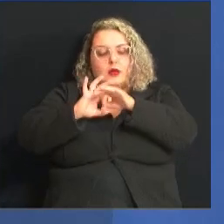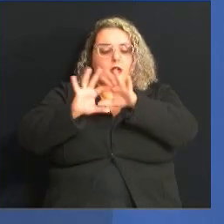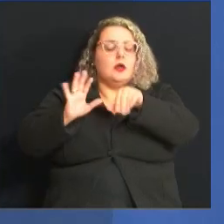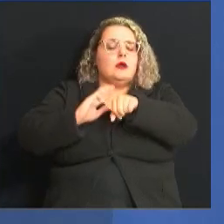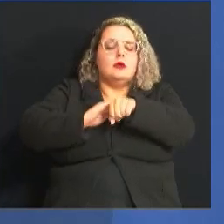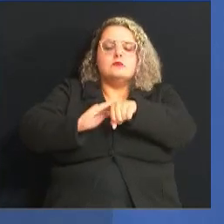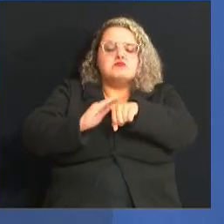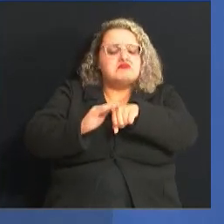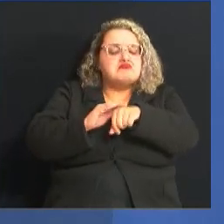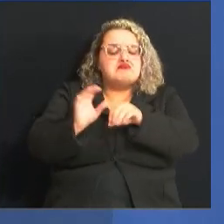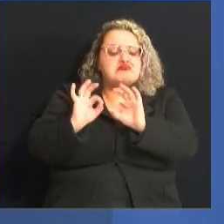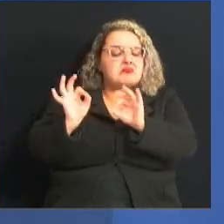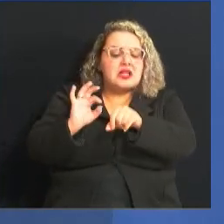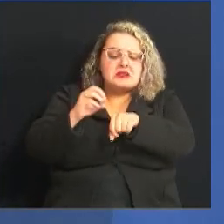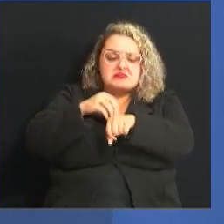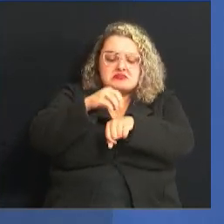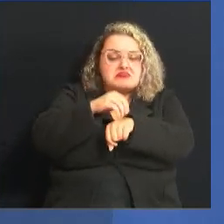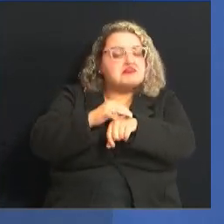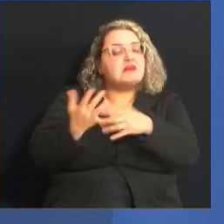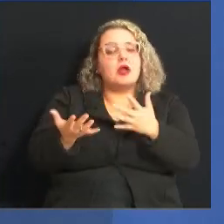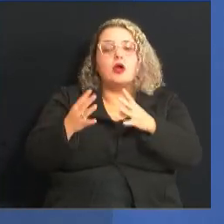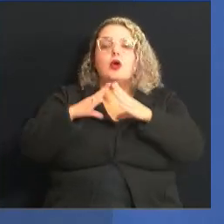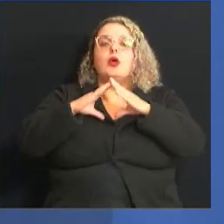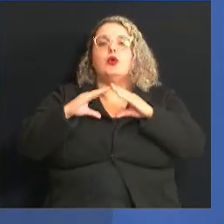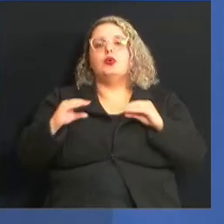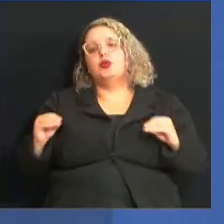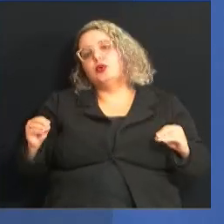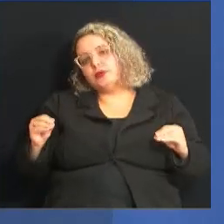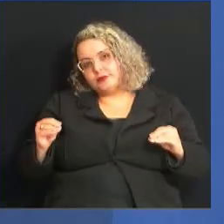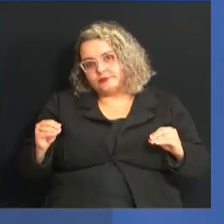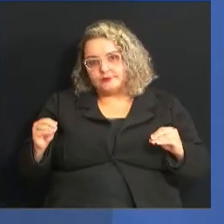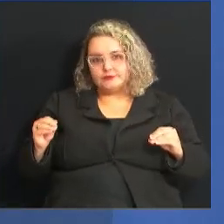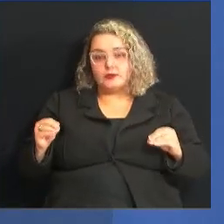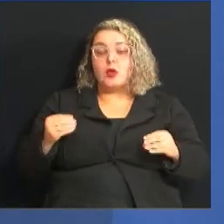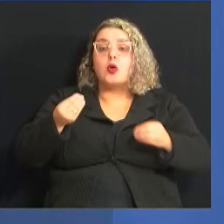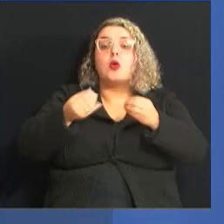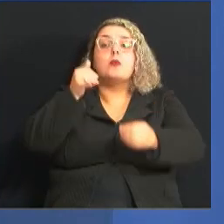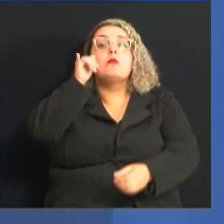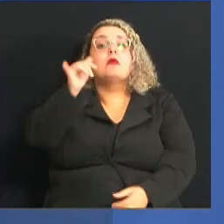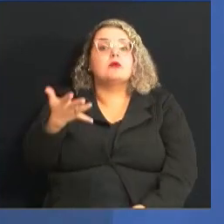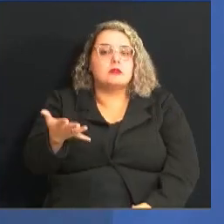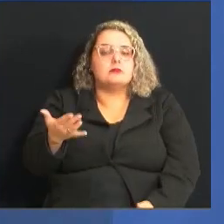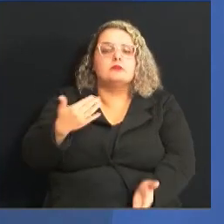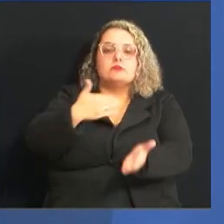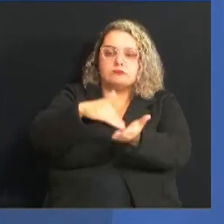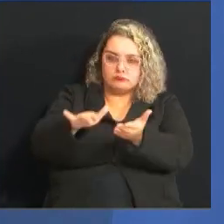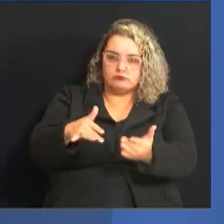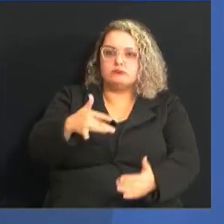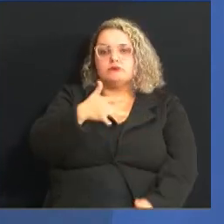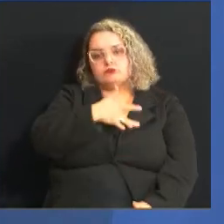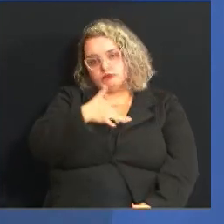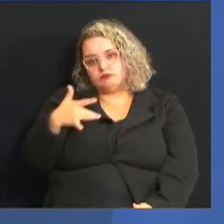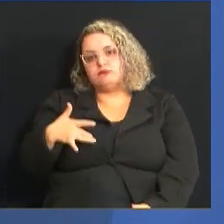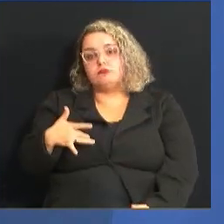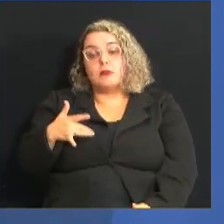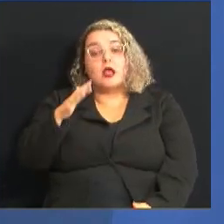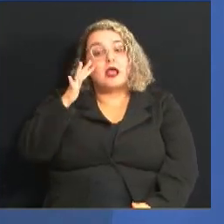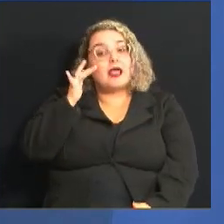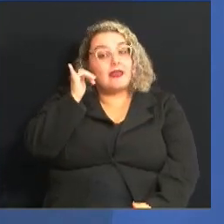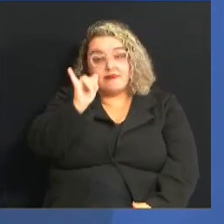suas atividades. Como prevenir? De acordo com a Secretaria de Saúde, evitar contato direto com as